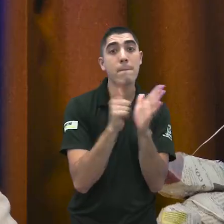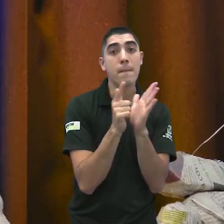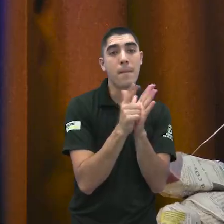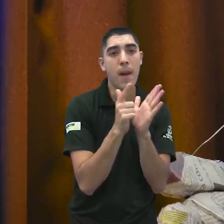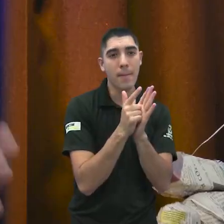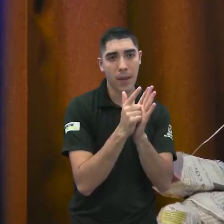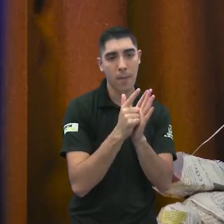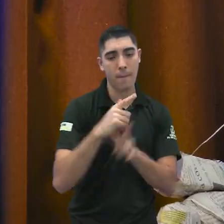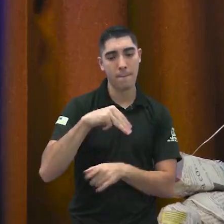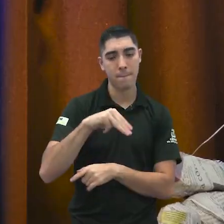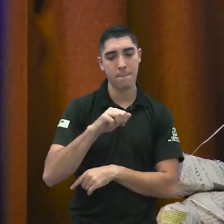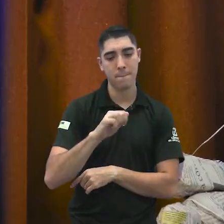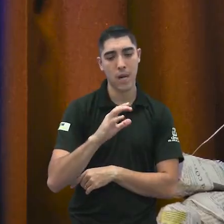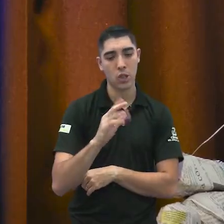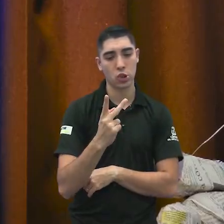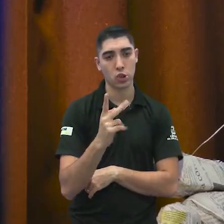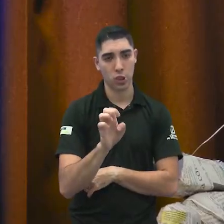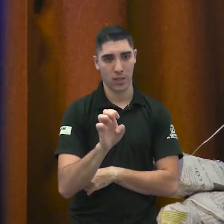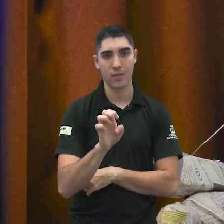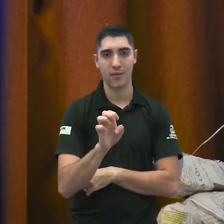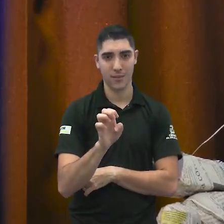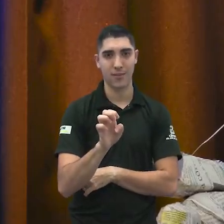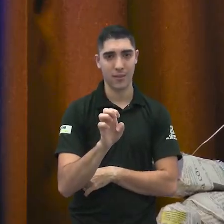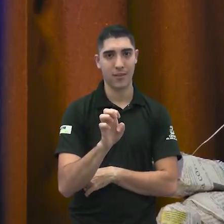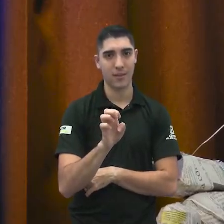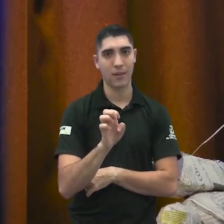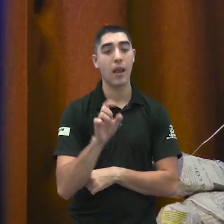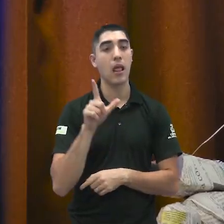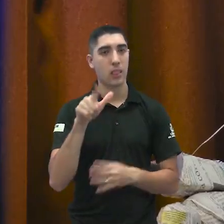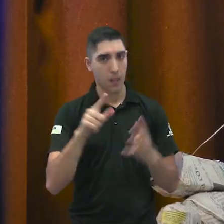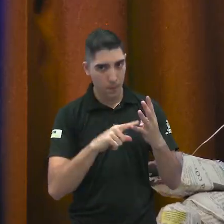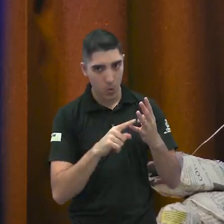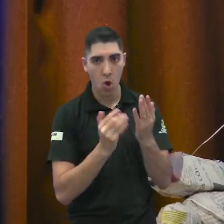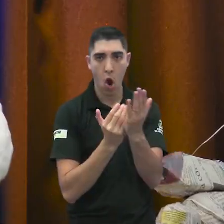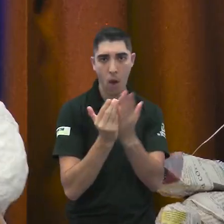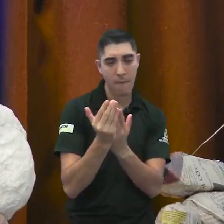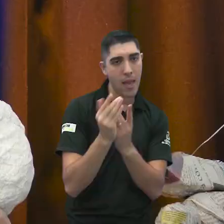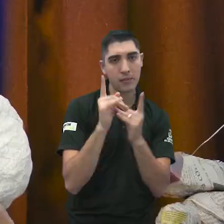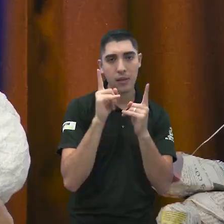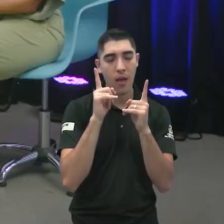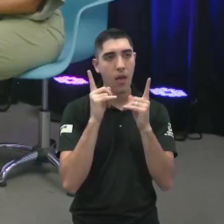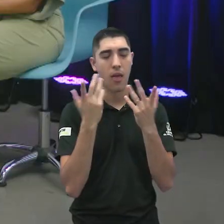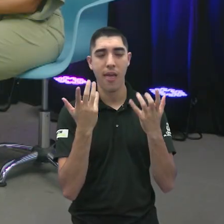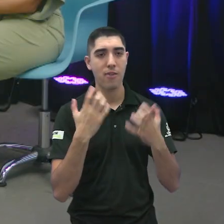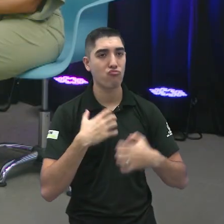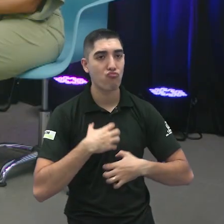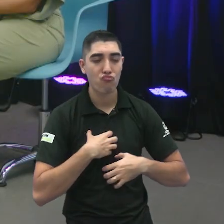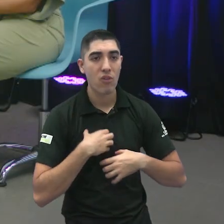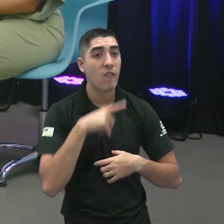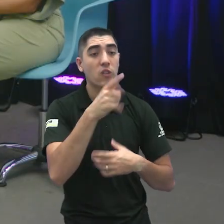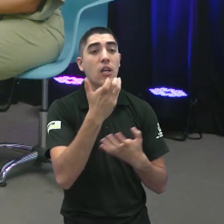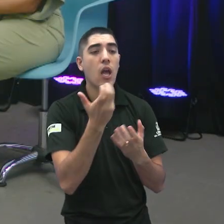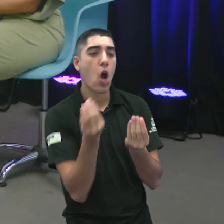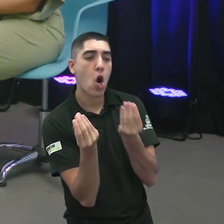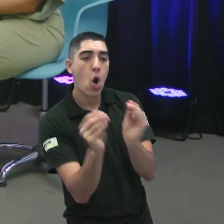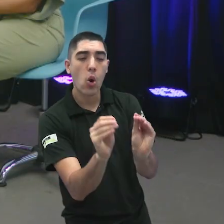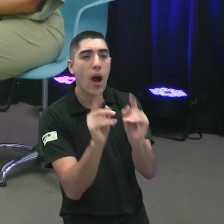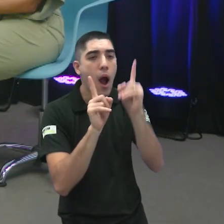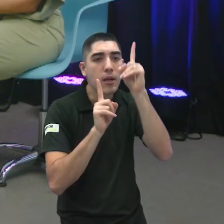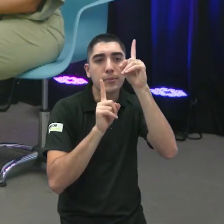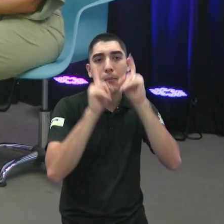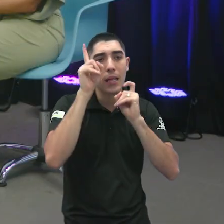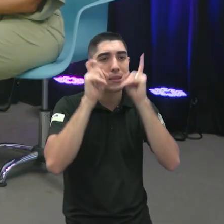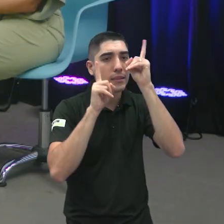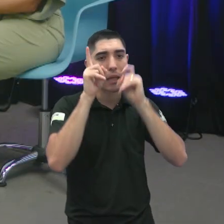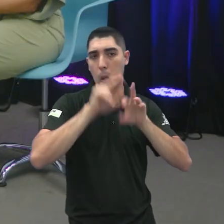machê, propriamente dito. Aí daqui vem toda a expressão. Aí vem o que você quiser colocar.